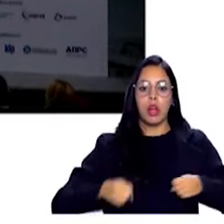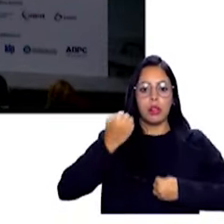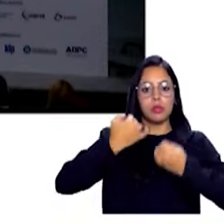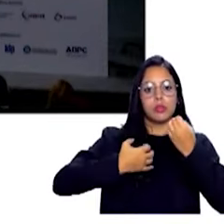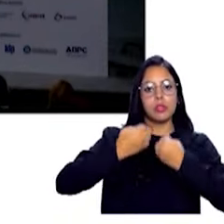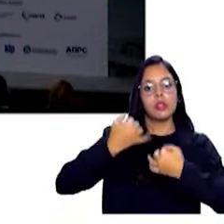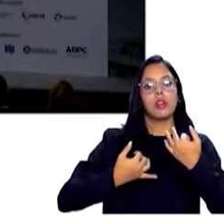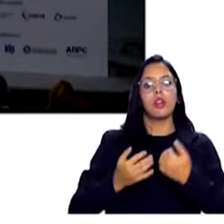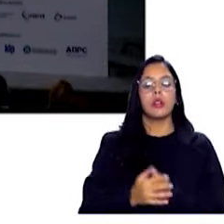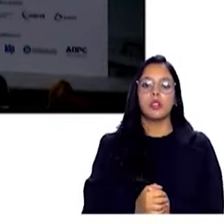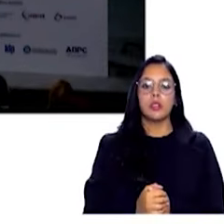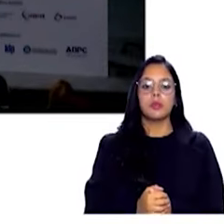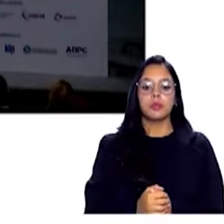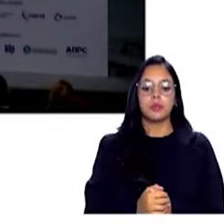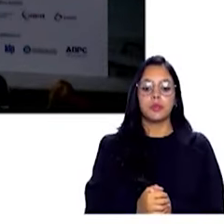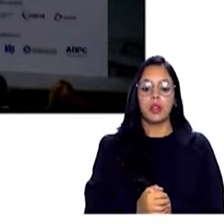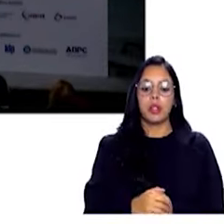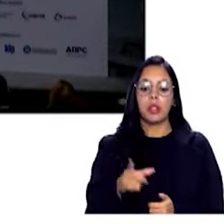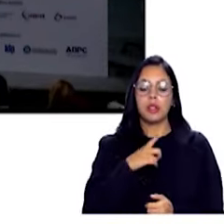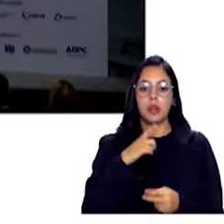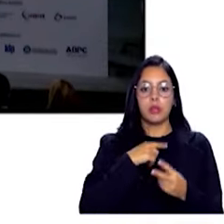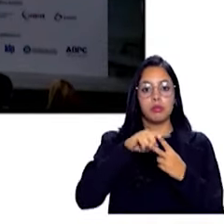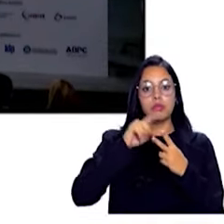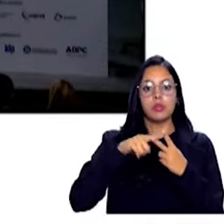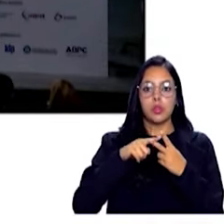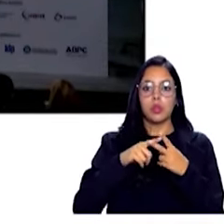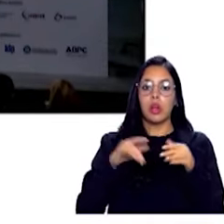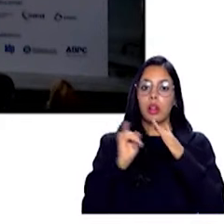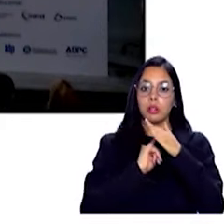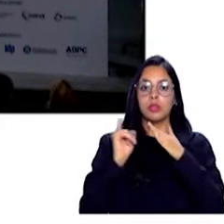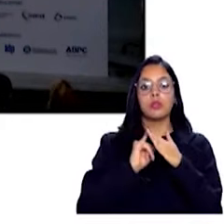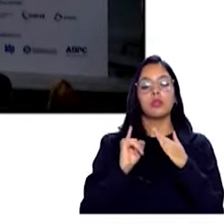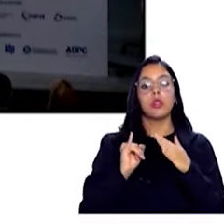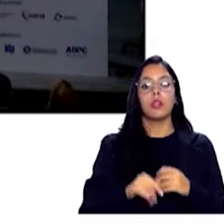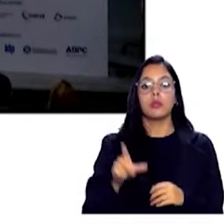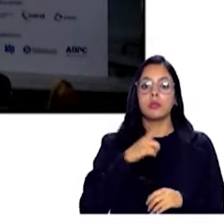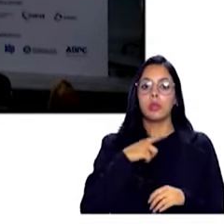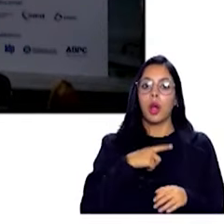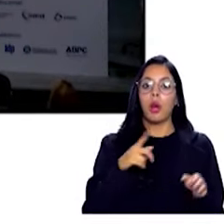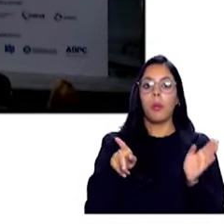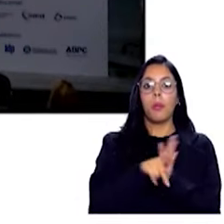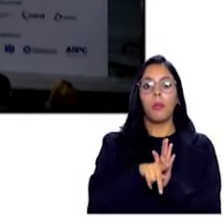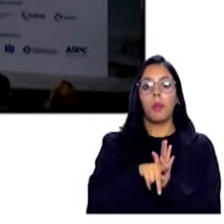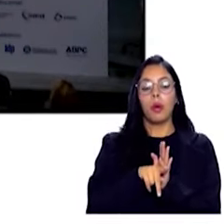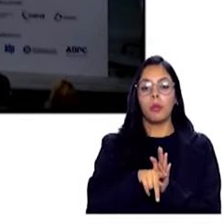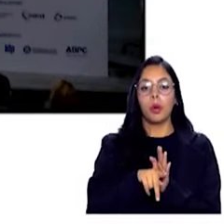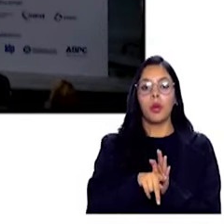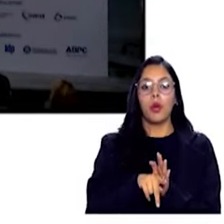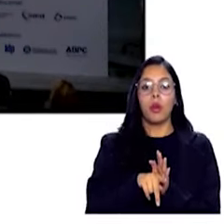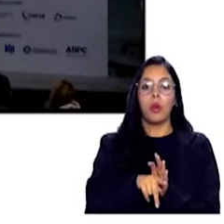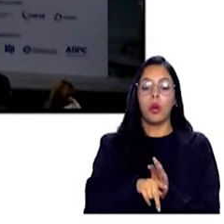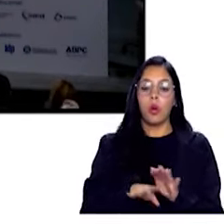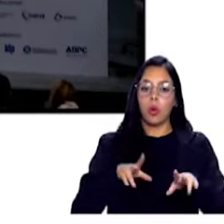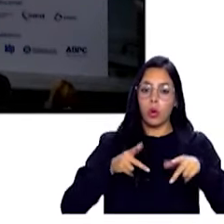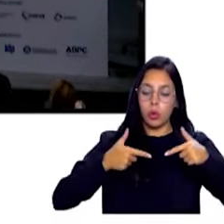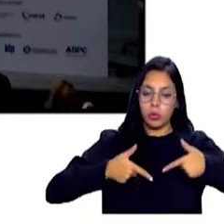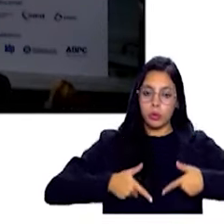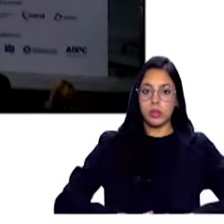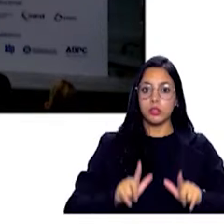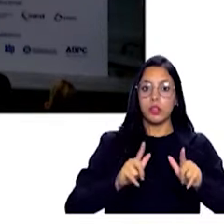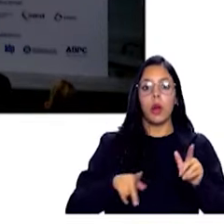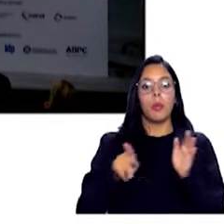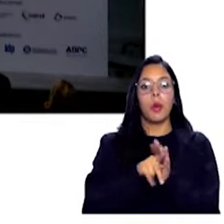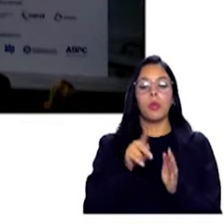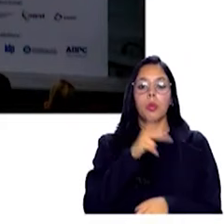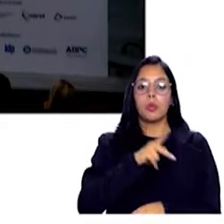qual o as duas instituições elas faz chegar às suas mã mãos o certificado Professor Paolo